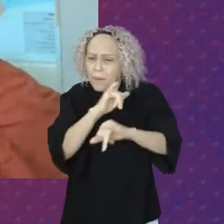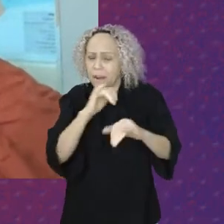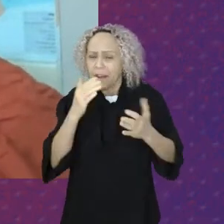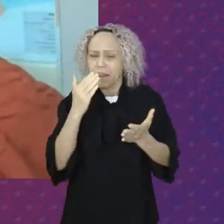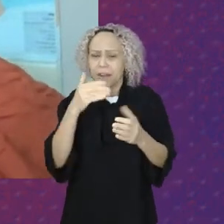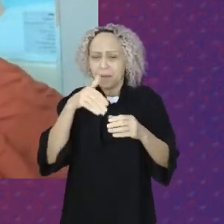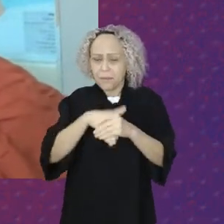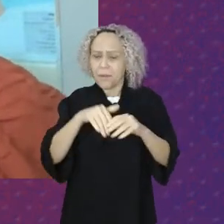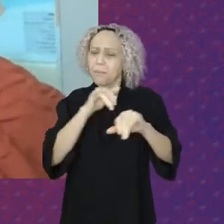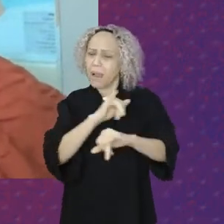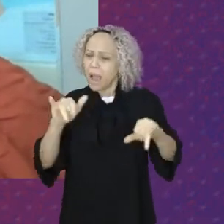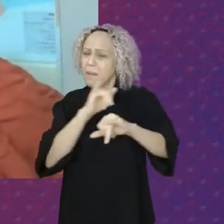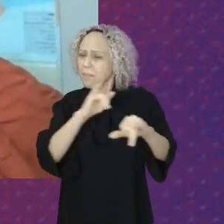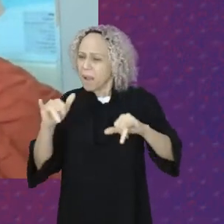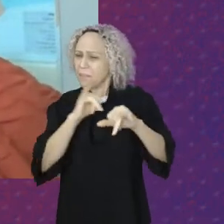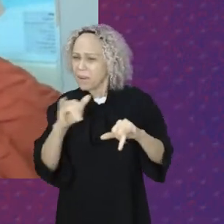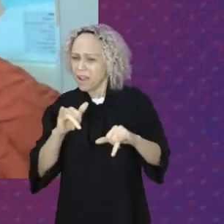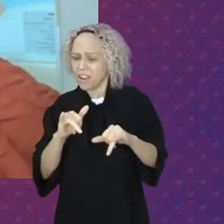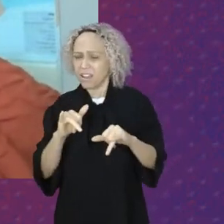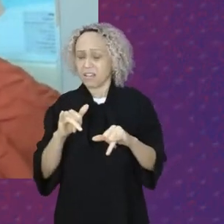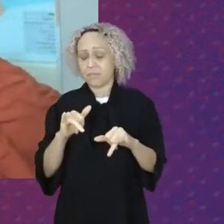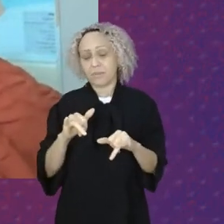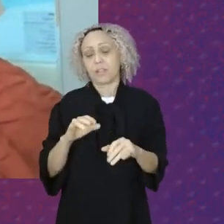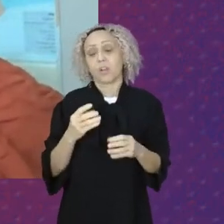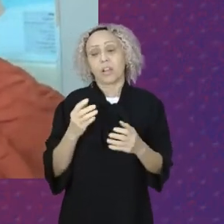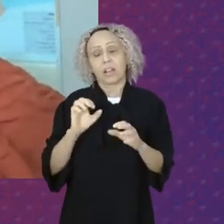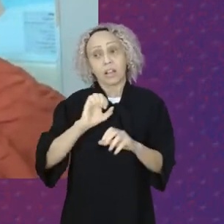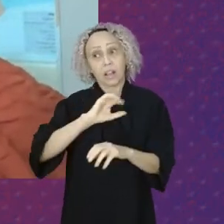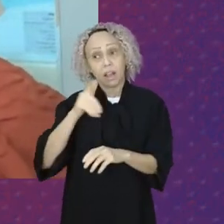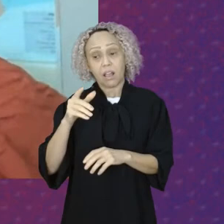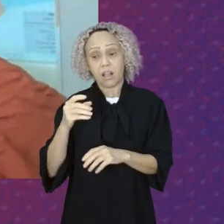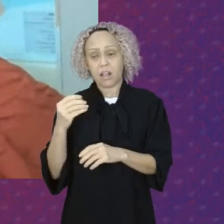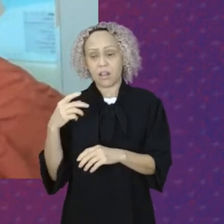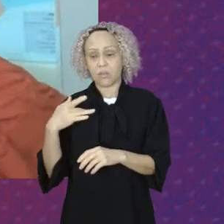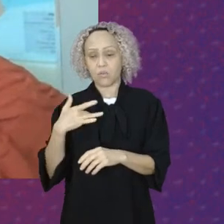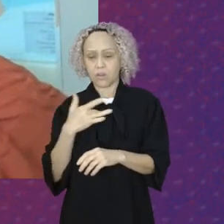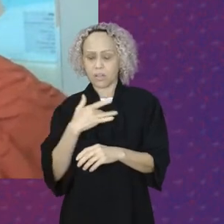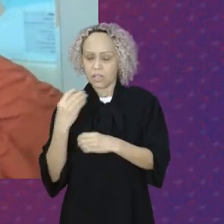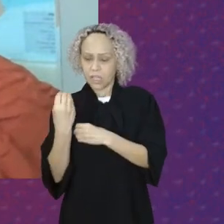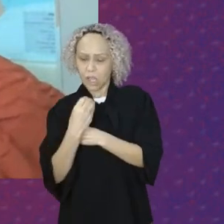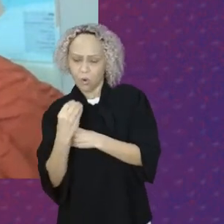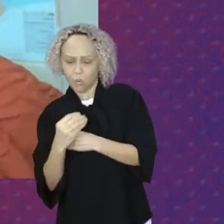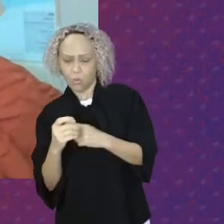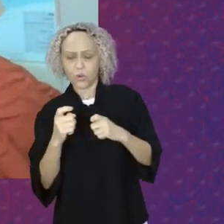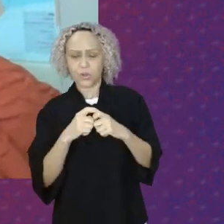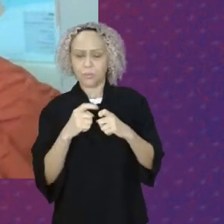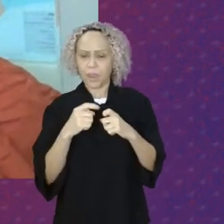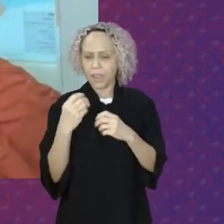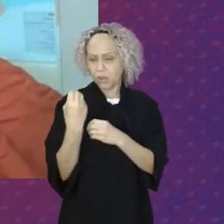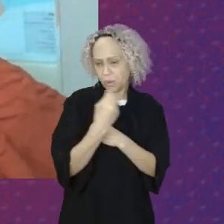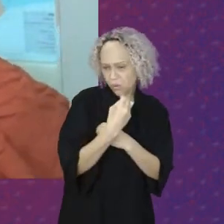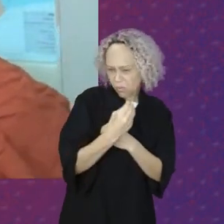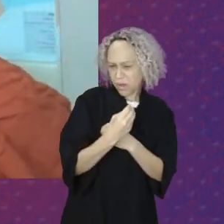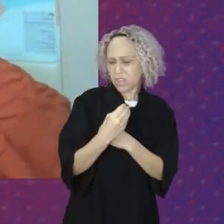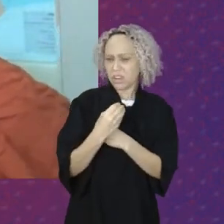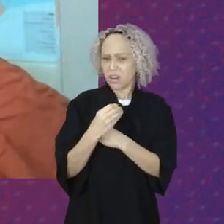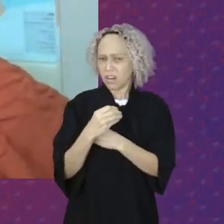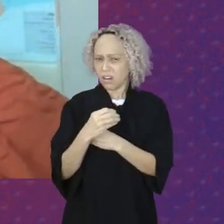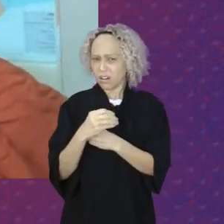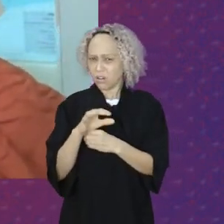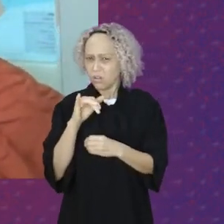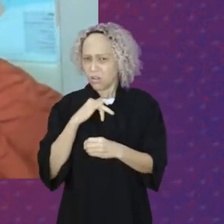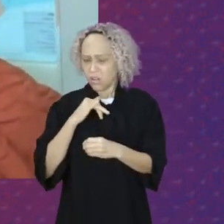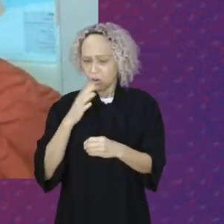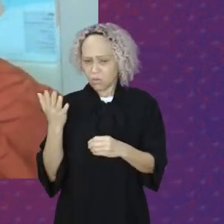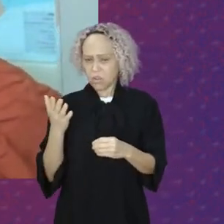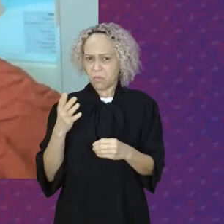acompanhamento médico. Eu não ia colocar em risco nem minha vida, nem a vida do meu bebê. E fui para o palanque, andei